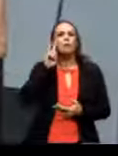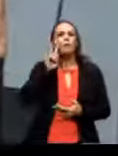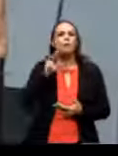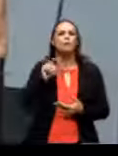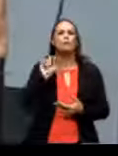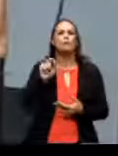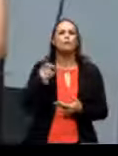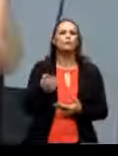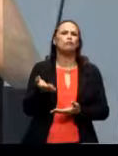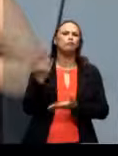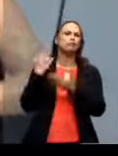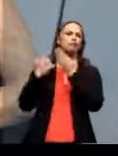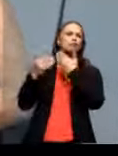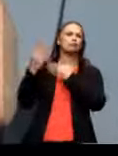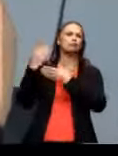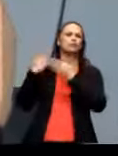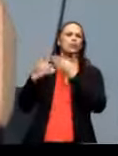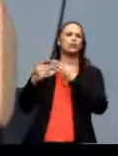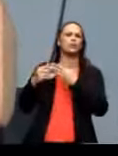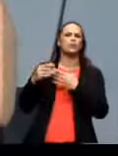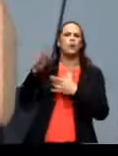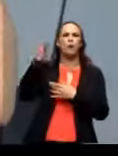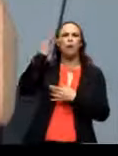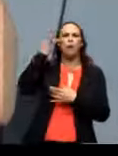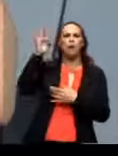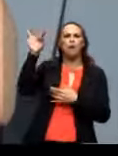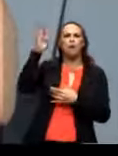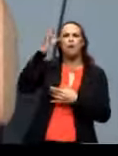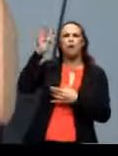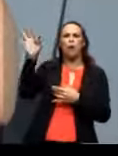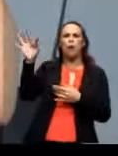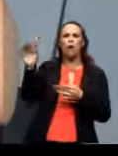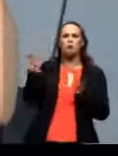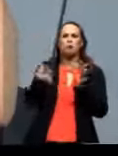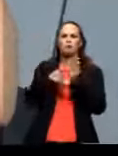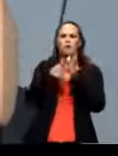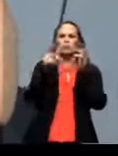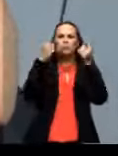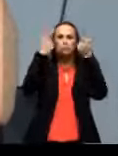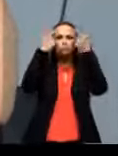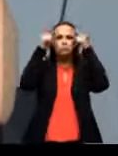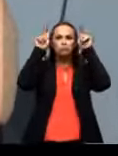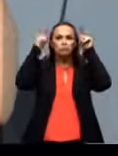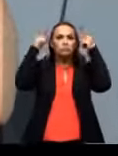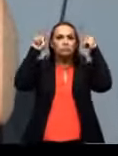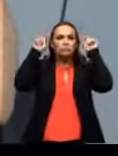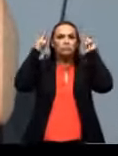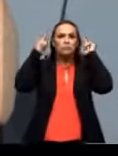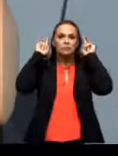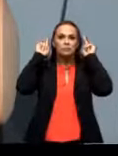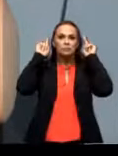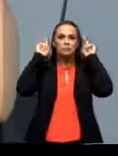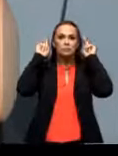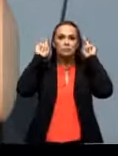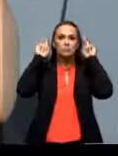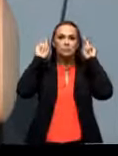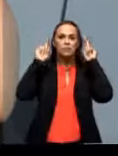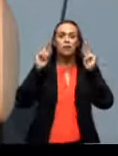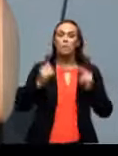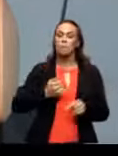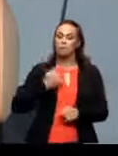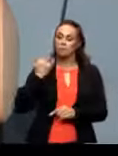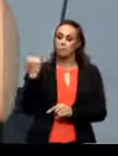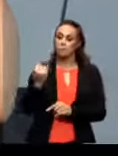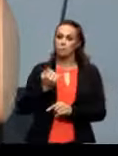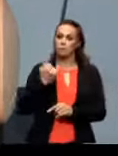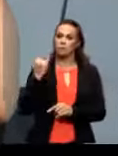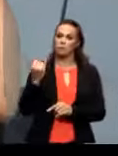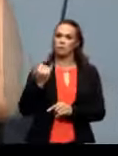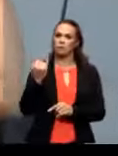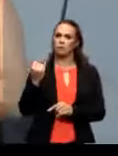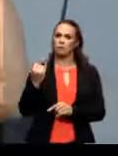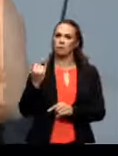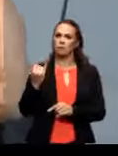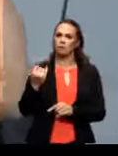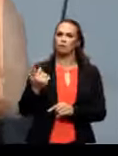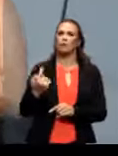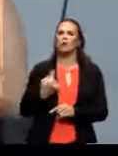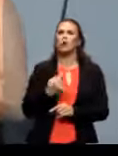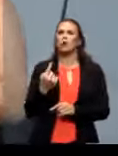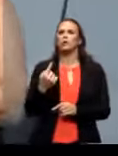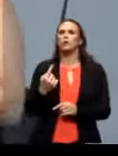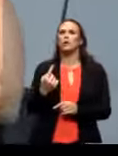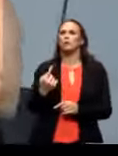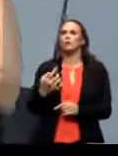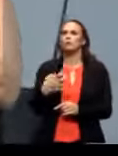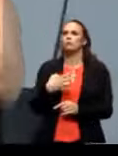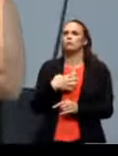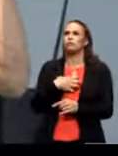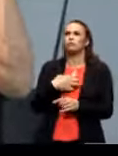filósofos gregos, né? E a gente, uma coisa importante também é a gente não ficar questionando a ciência, porque a ciência você